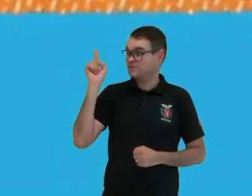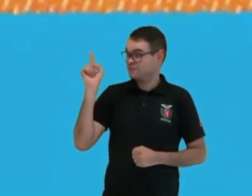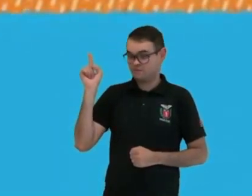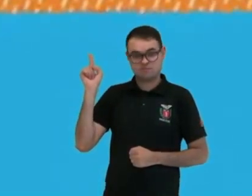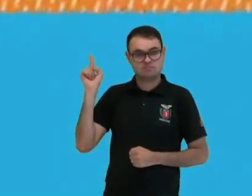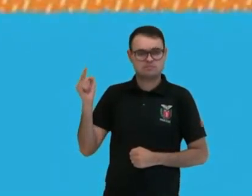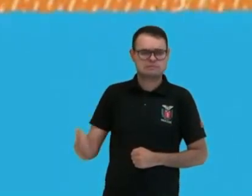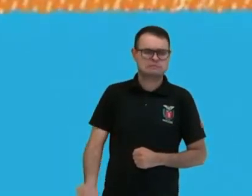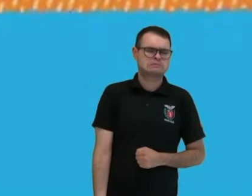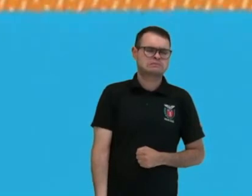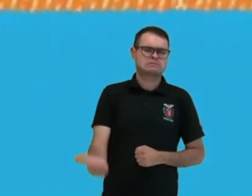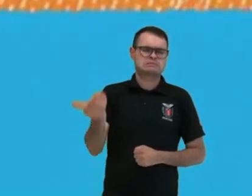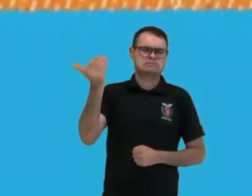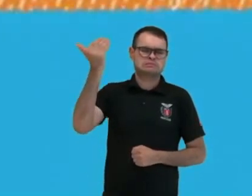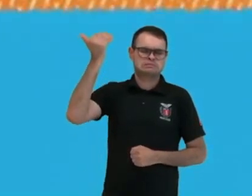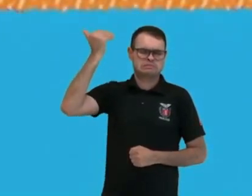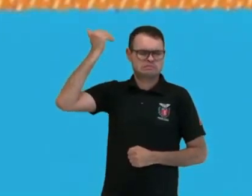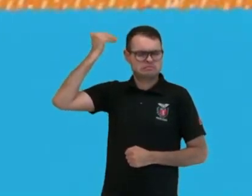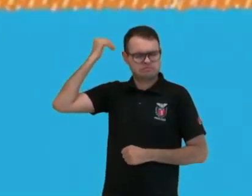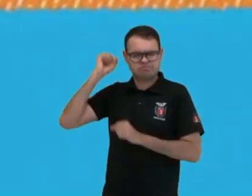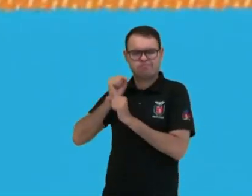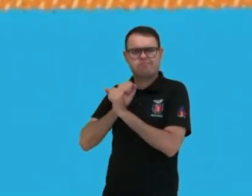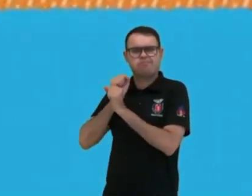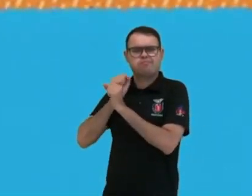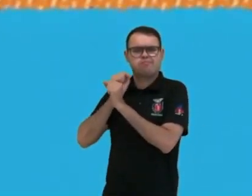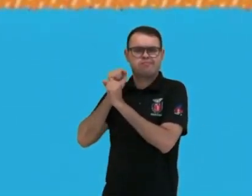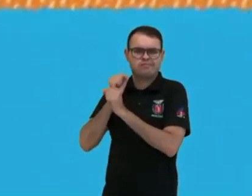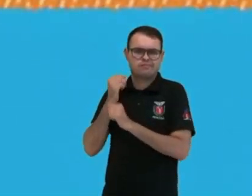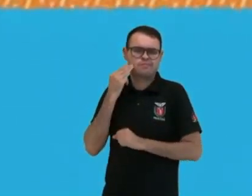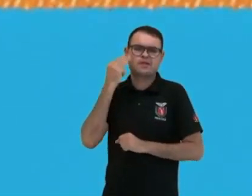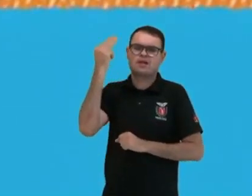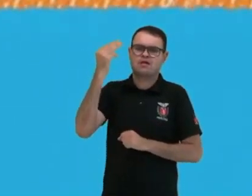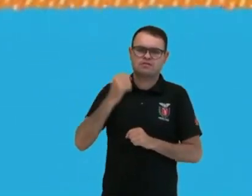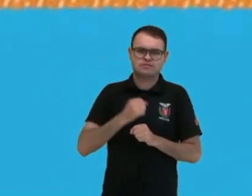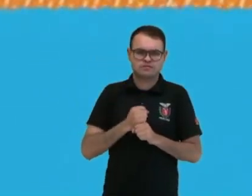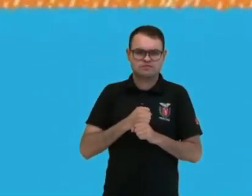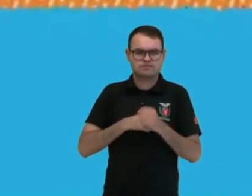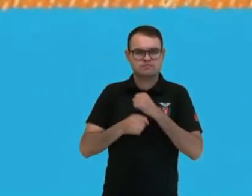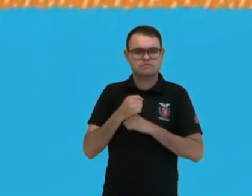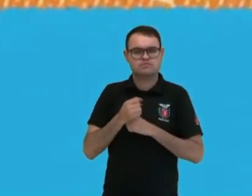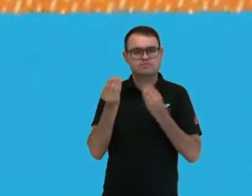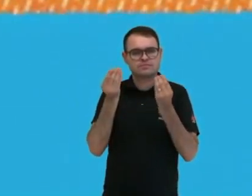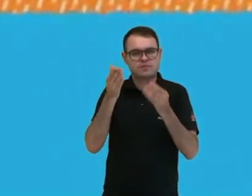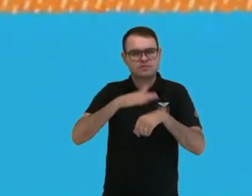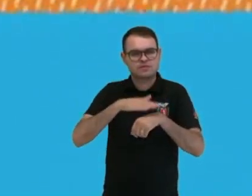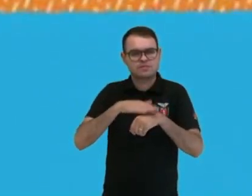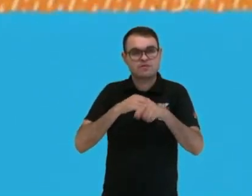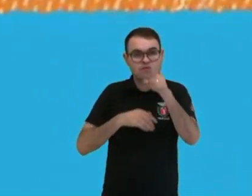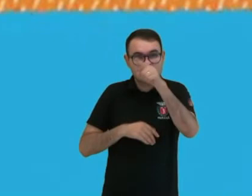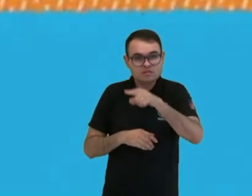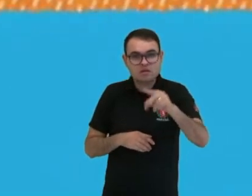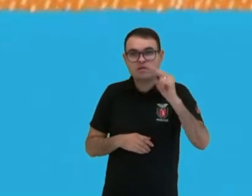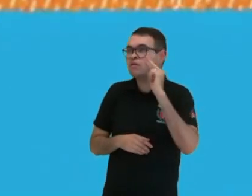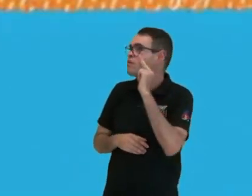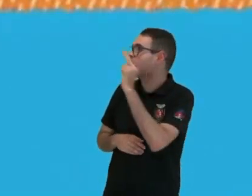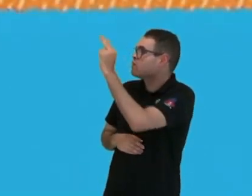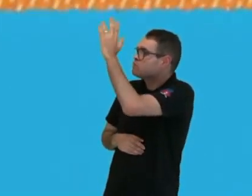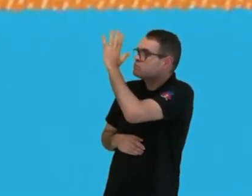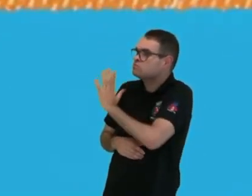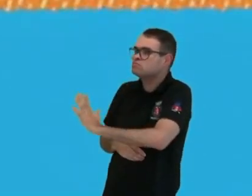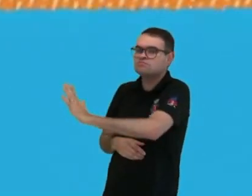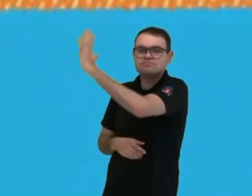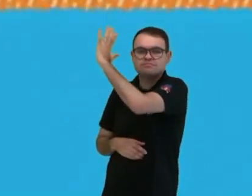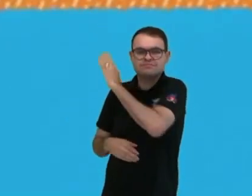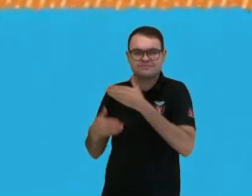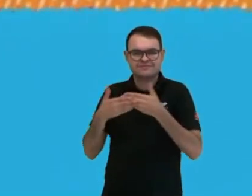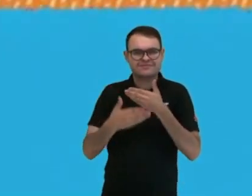aconteceu centenas e milhares de anos. Então eu vou dar um tempinho bem rapidinho para você olhar um pouquinho essa animação